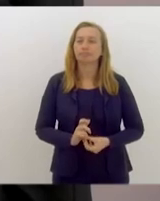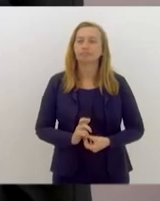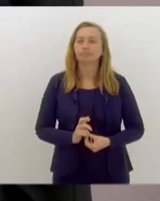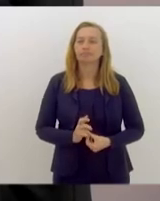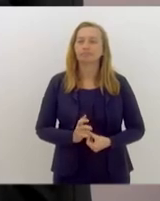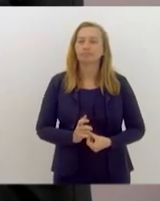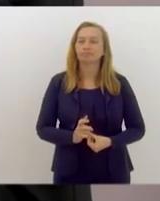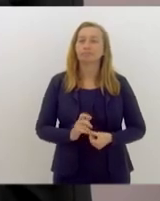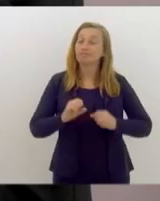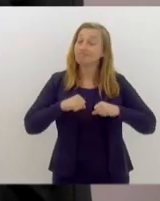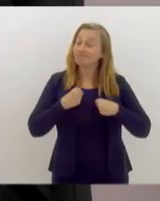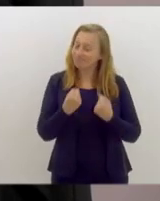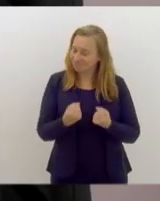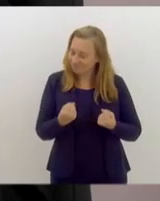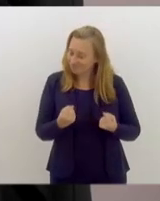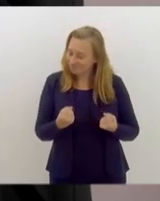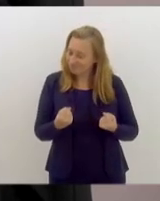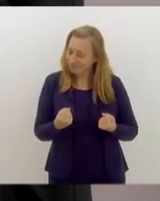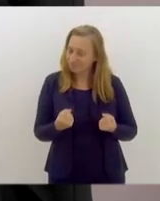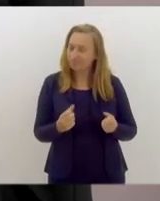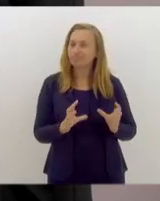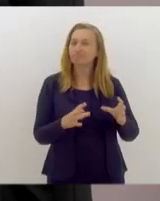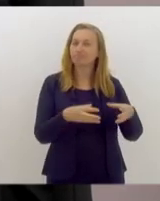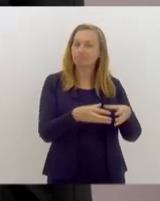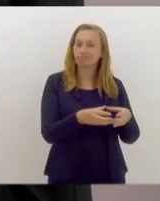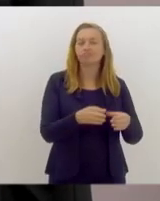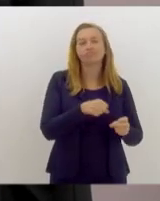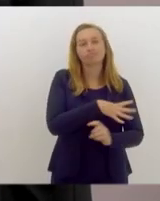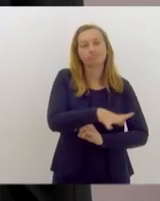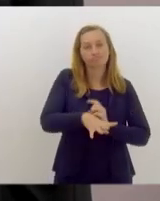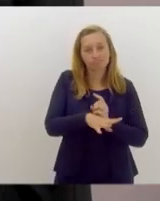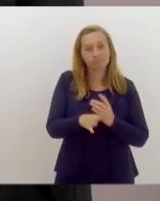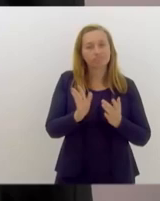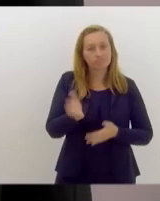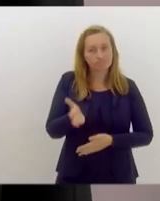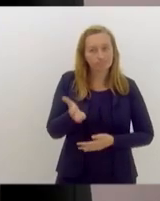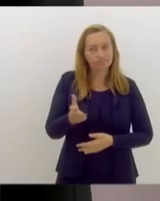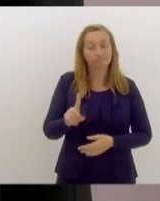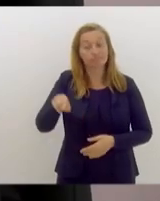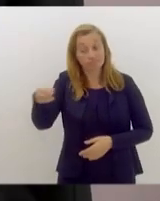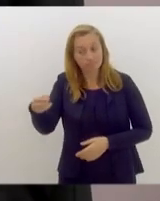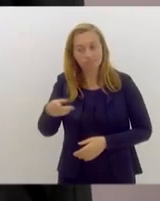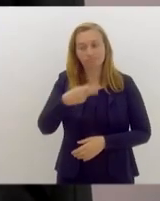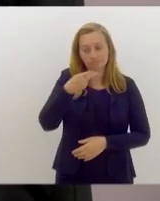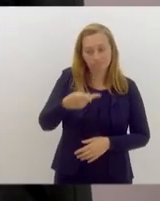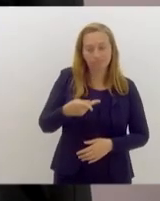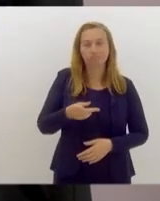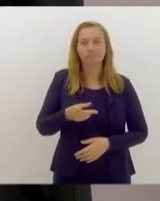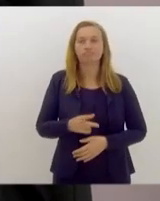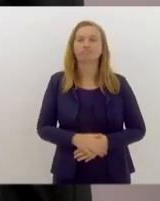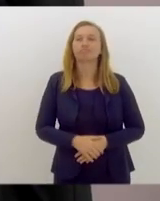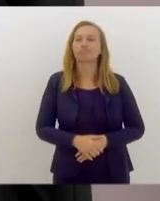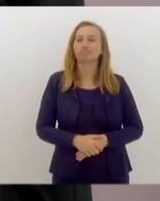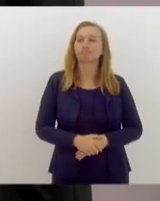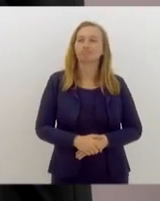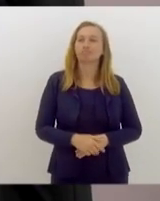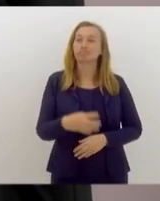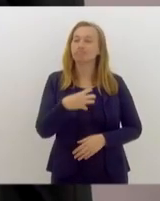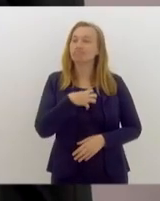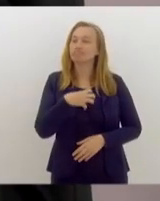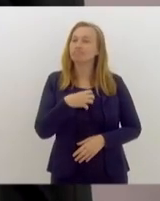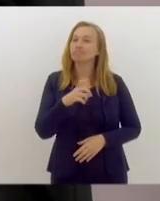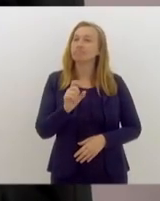pelo esforço que esses órgãos e entidades da sociedade civil que já se manifestaram e outros que ainda vão se manifestar têm feito no sentido